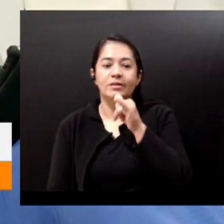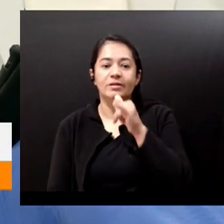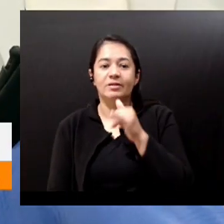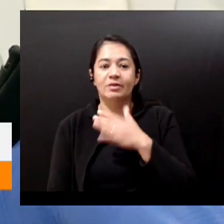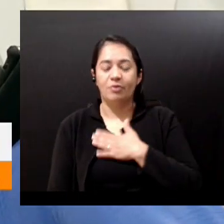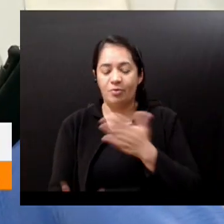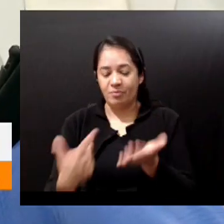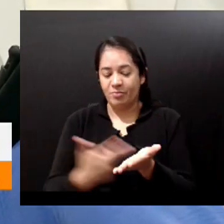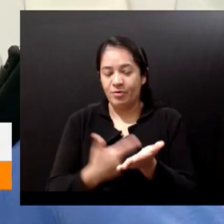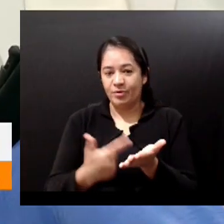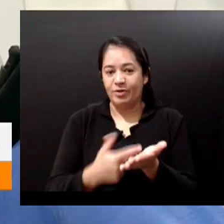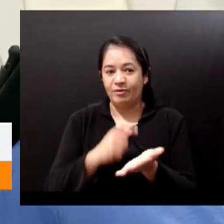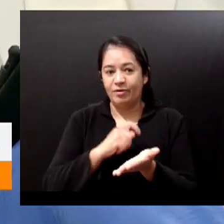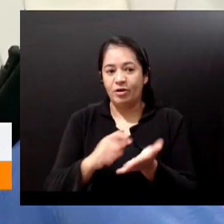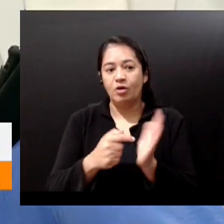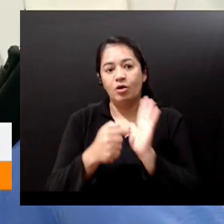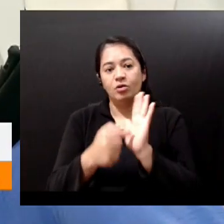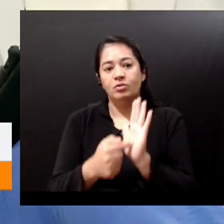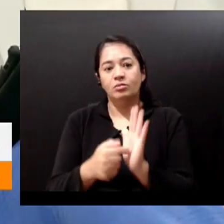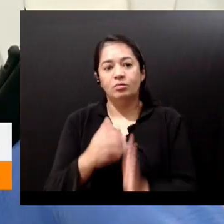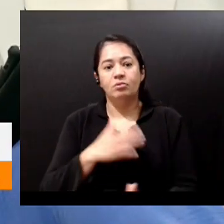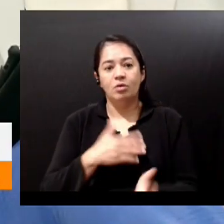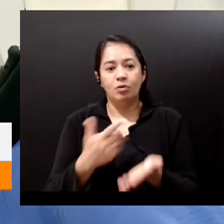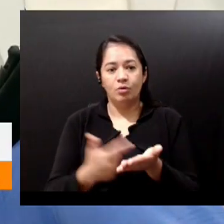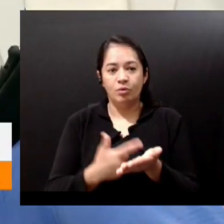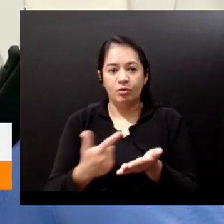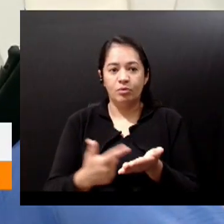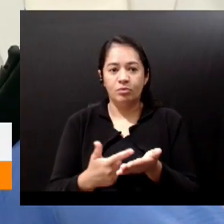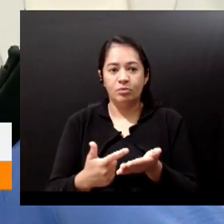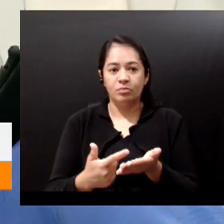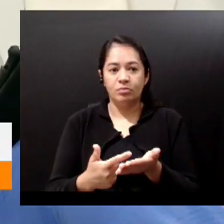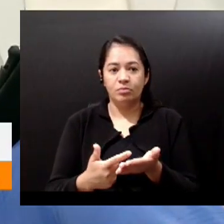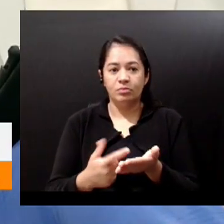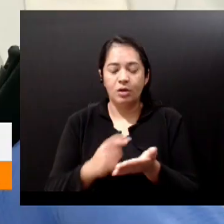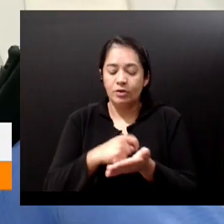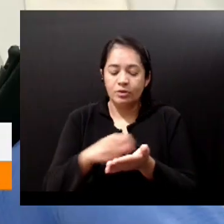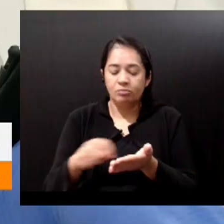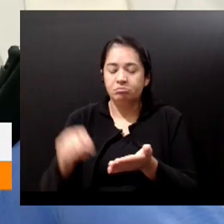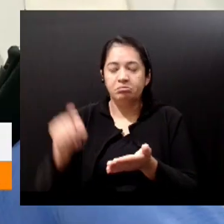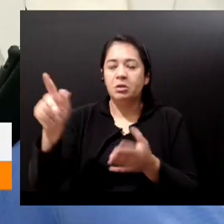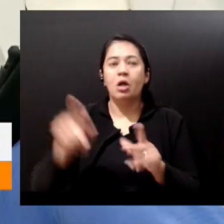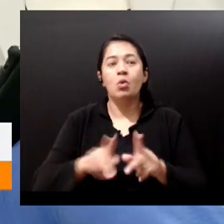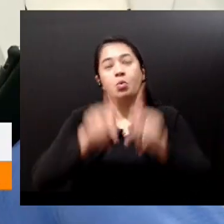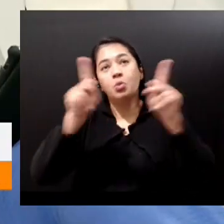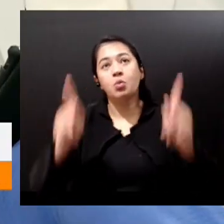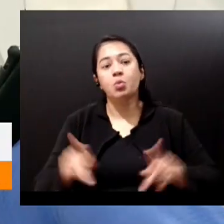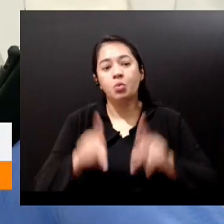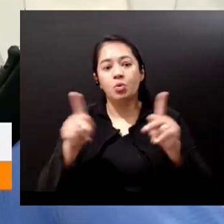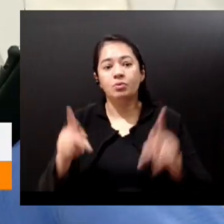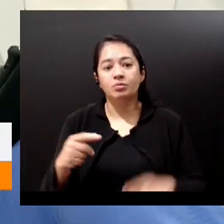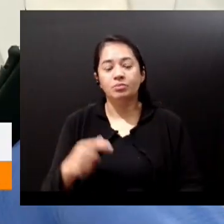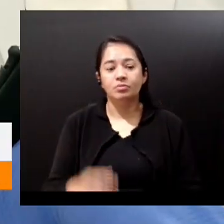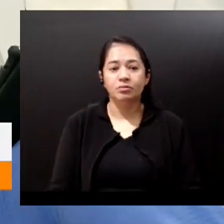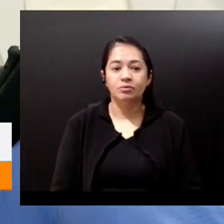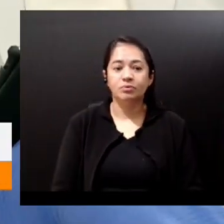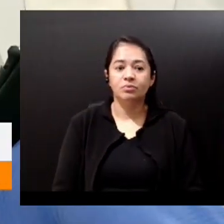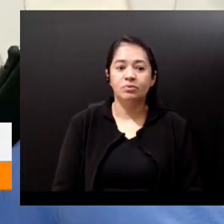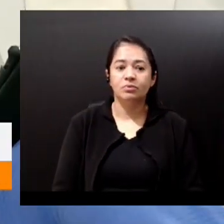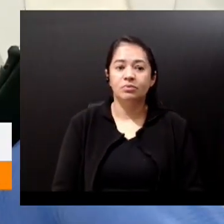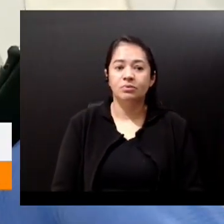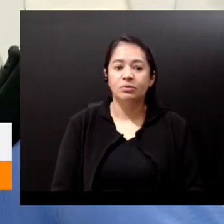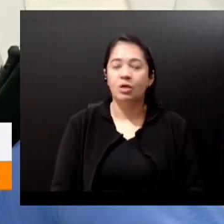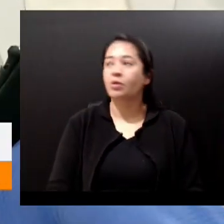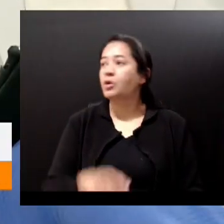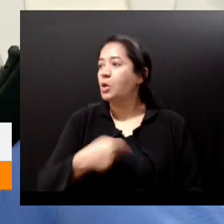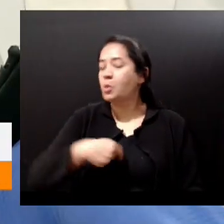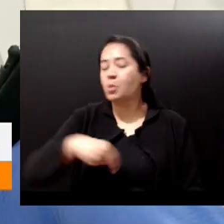Que legal. O meu livro, parte dele eu escrevi no shopping, na praça de alimentação, e eu prefiro. Eu saía da clínica, ia ao shopping, eu dizia, olha, eu